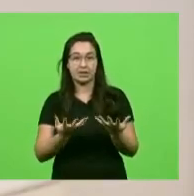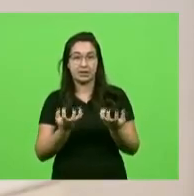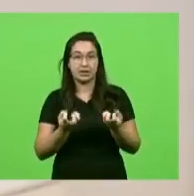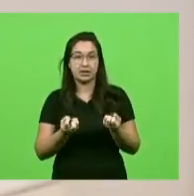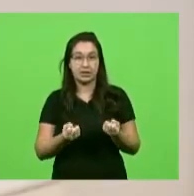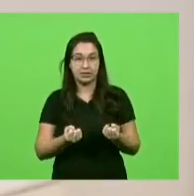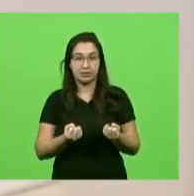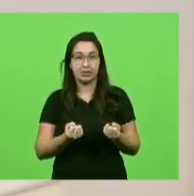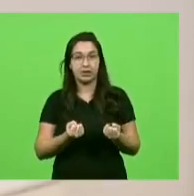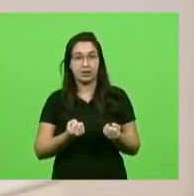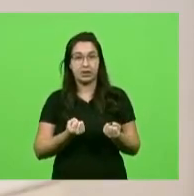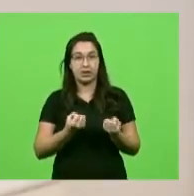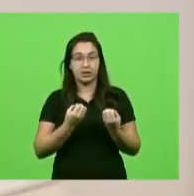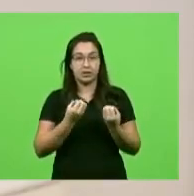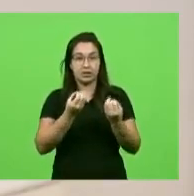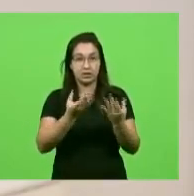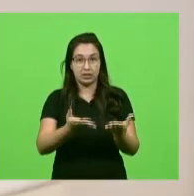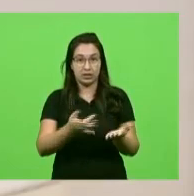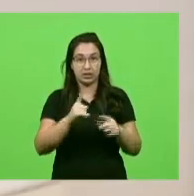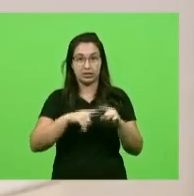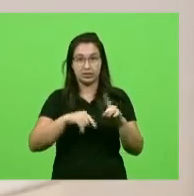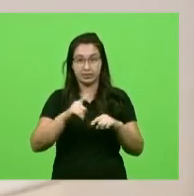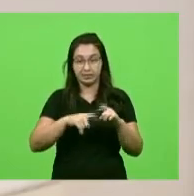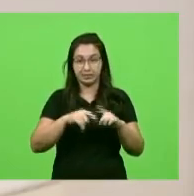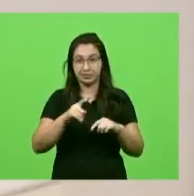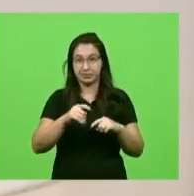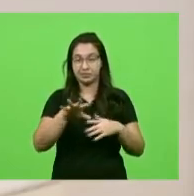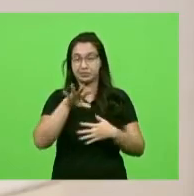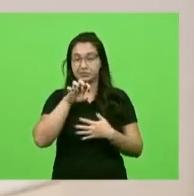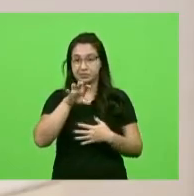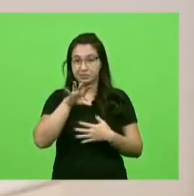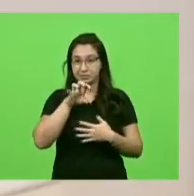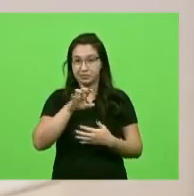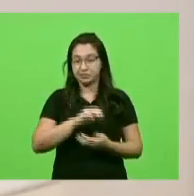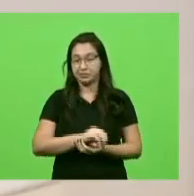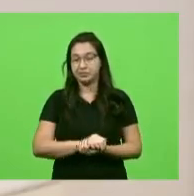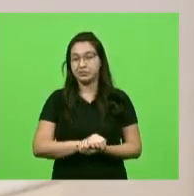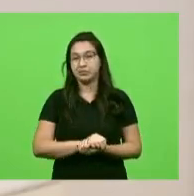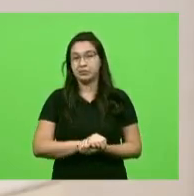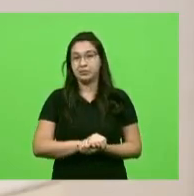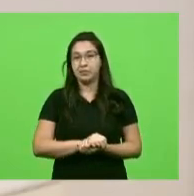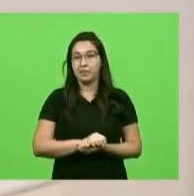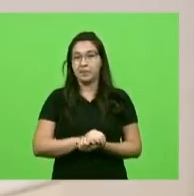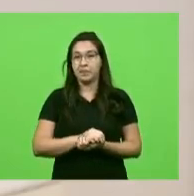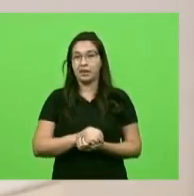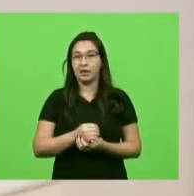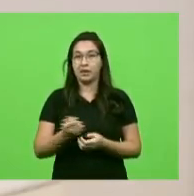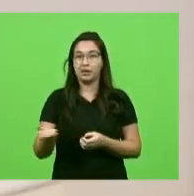e recebimento dos respiradores objeto do contrato, prevendo embarques da China entre os dias